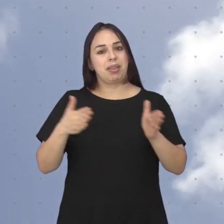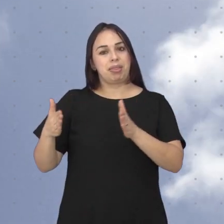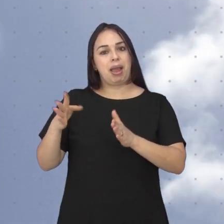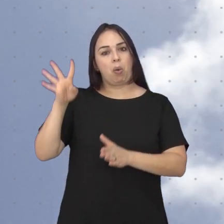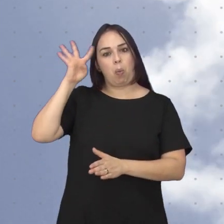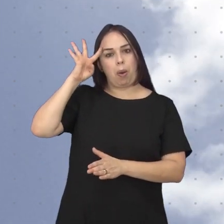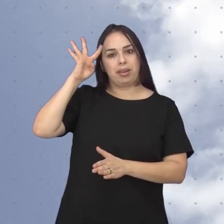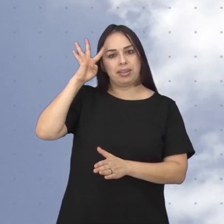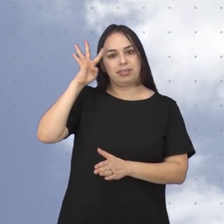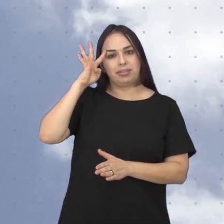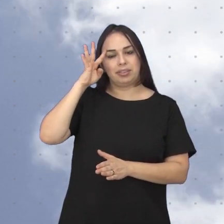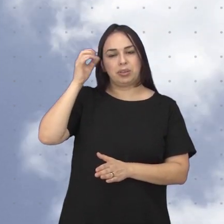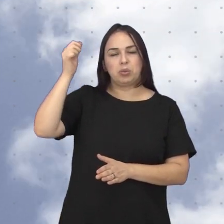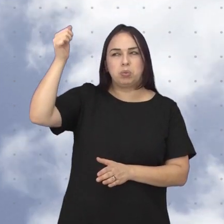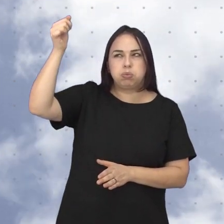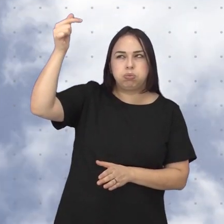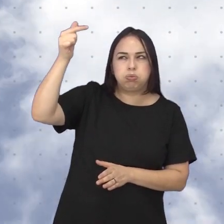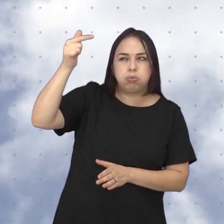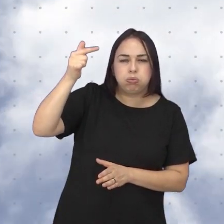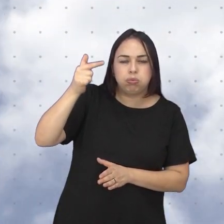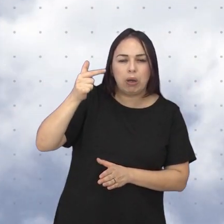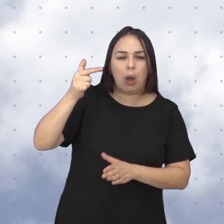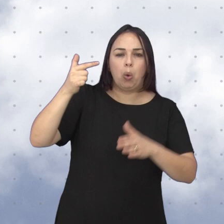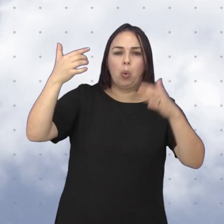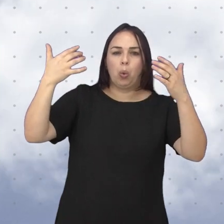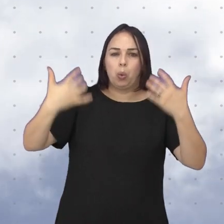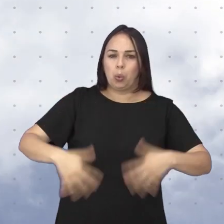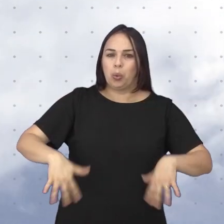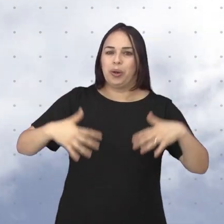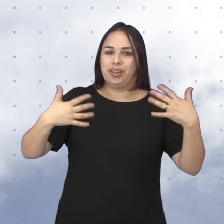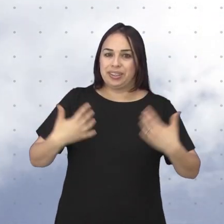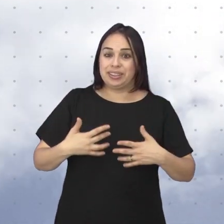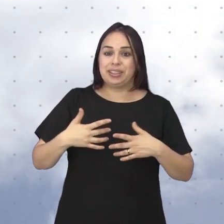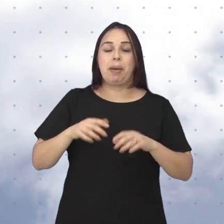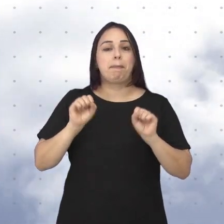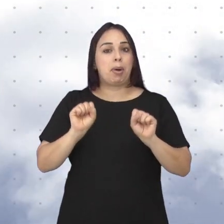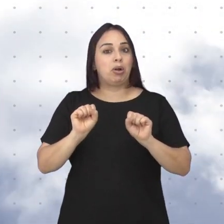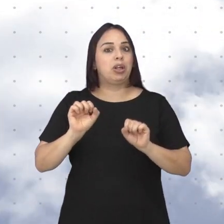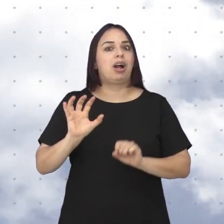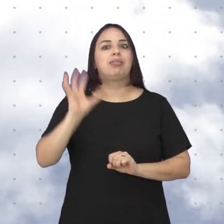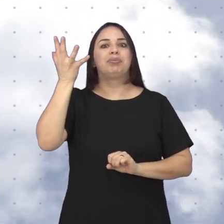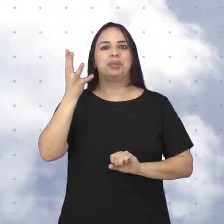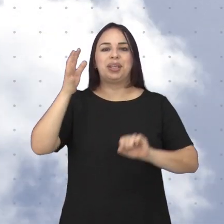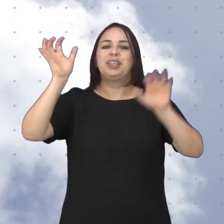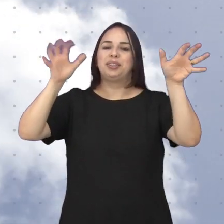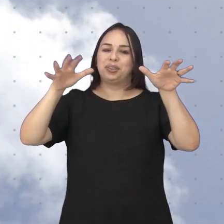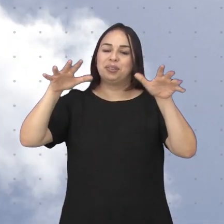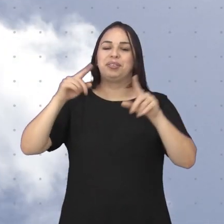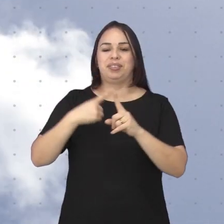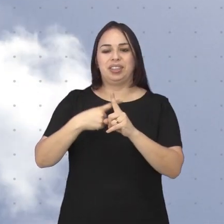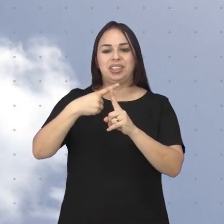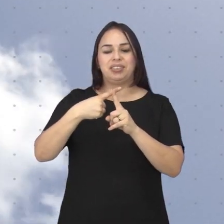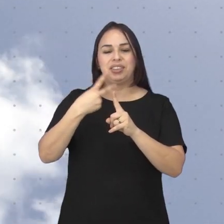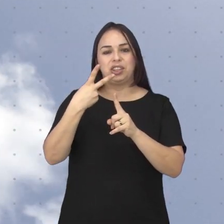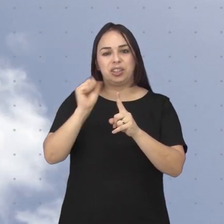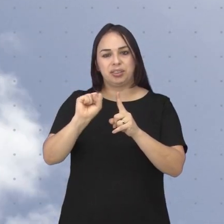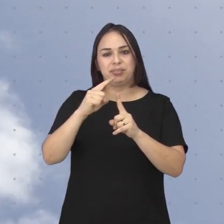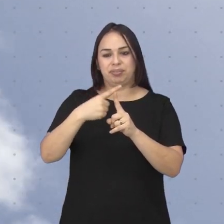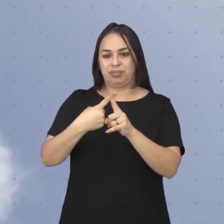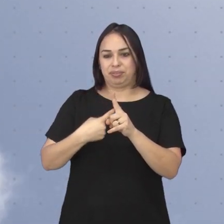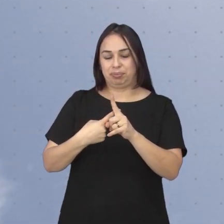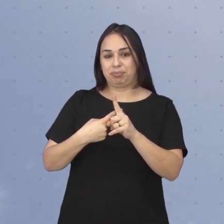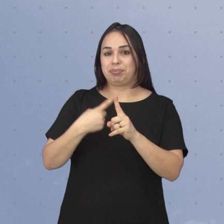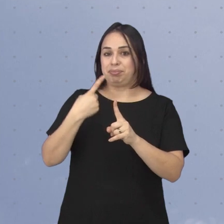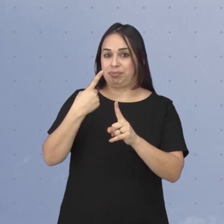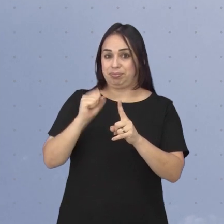19. Na quarta-feira, o dia será de sol com a presença de muitas nuvens e chances de pancadas de chuva. A máxima será